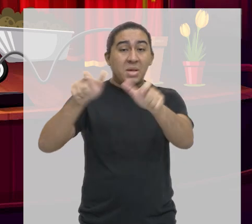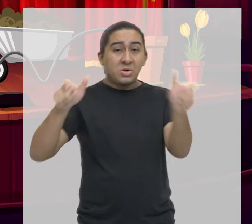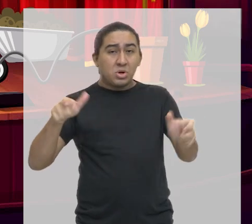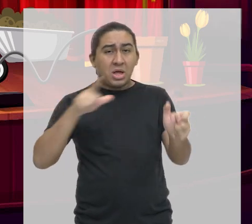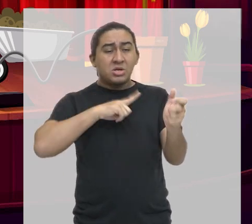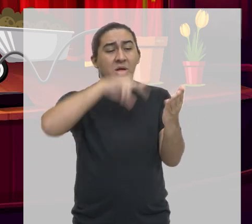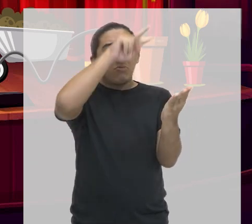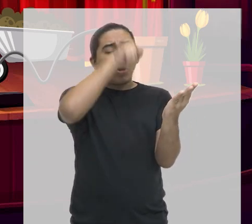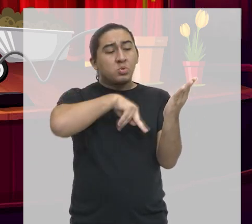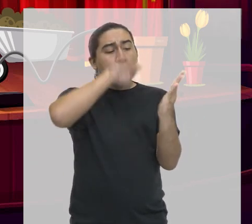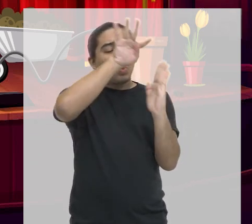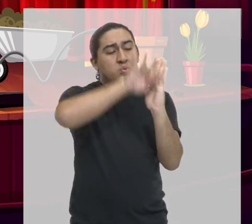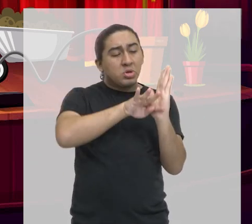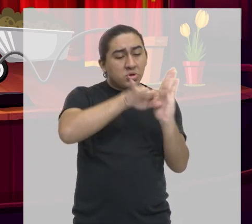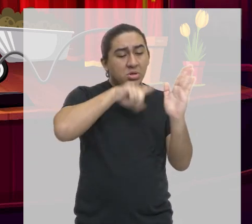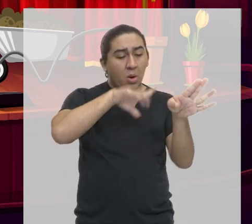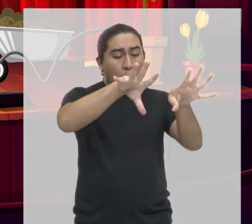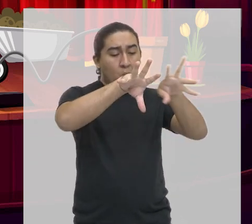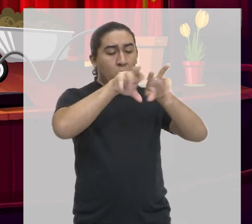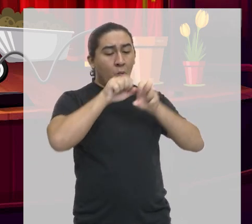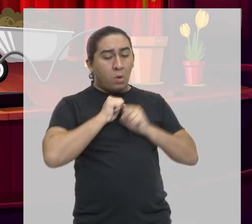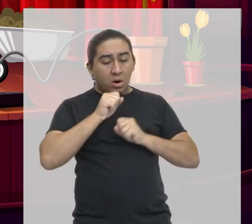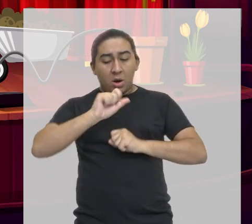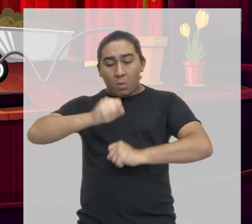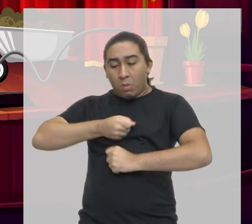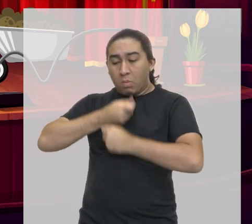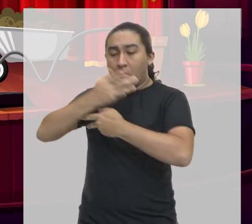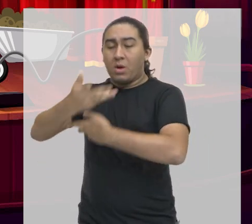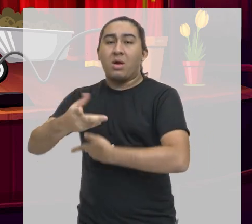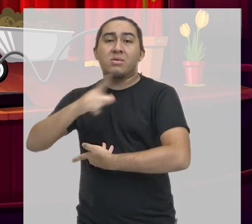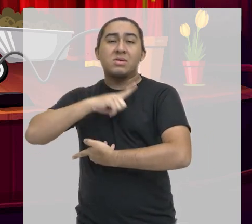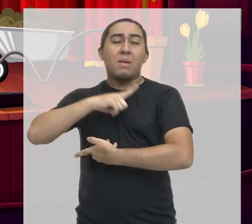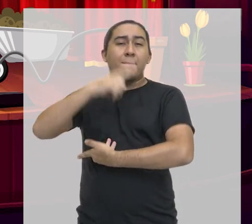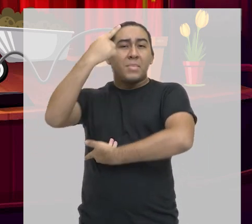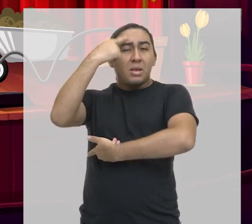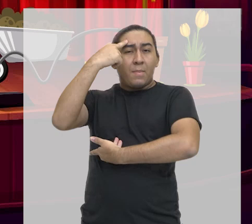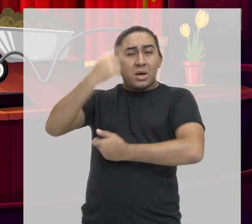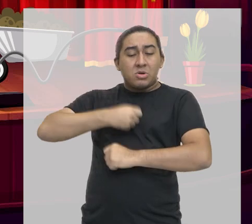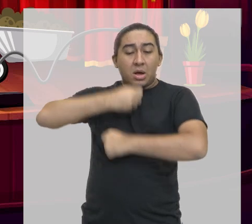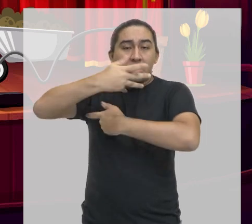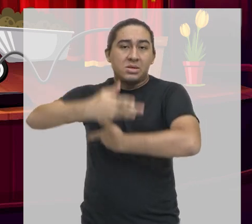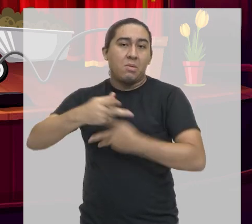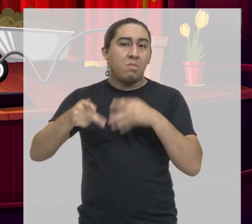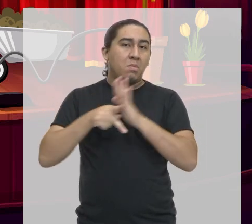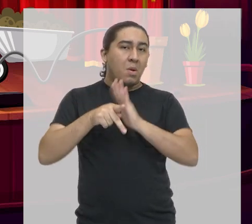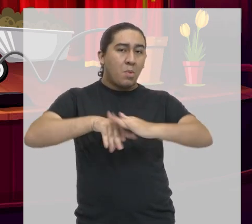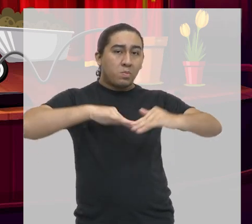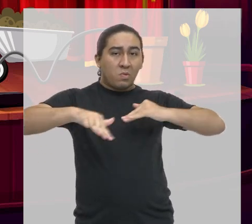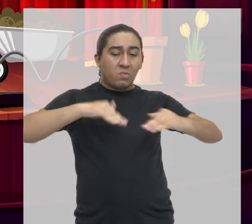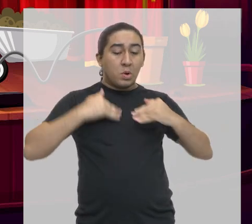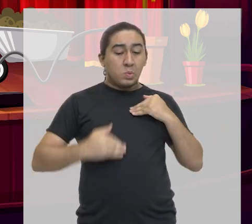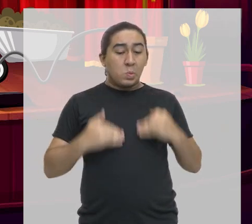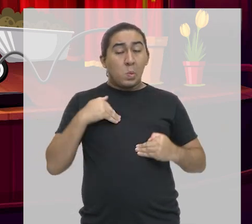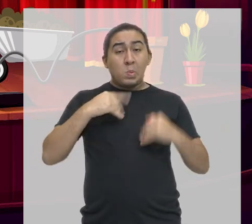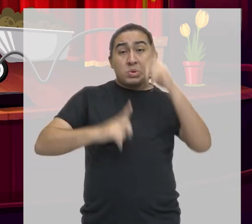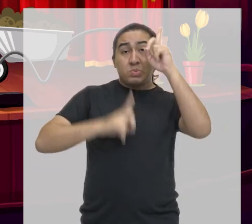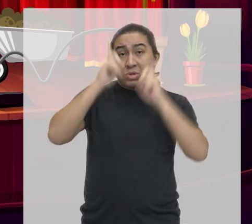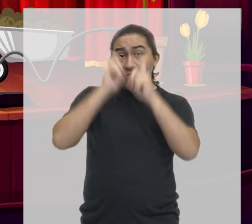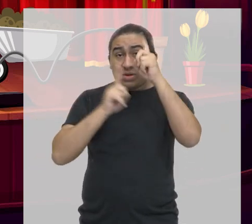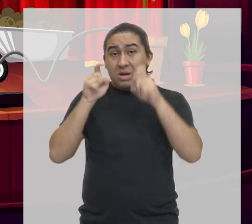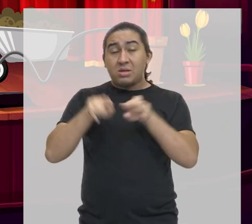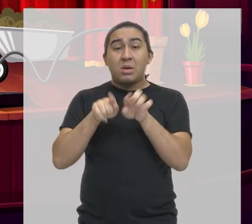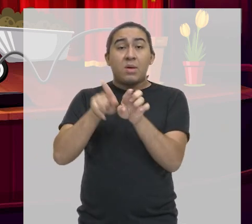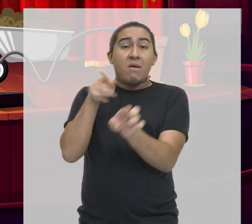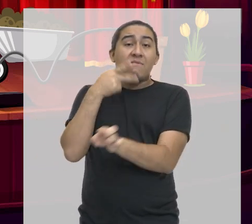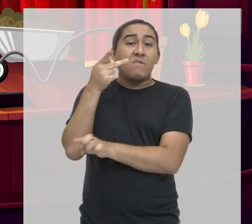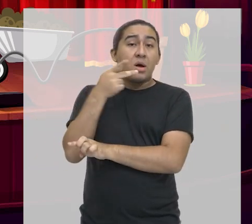personagens, transmitindo suas emoções, pensamentos e ações por meio de gestos, expressões faciais e